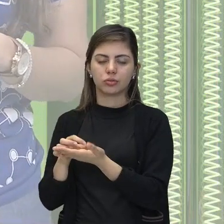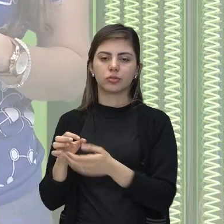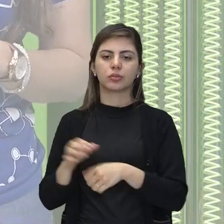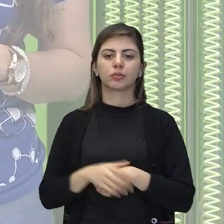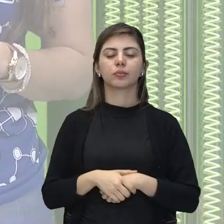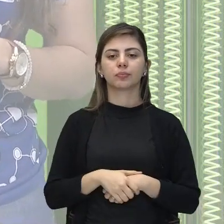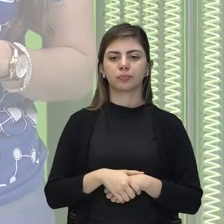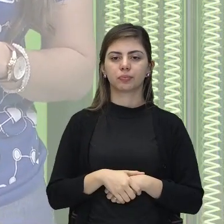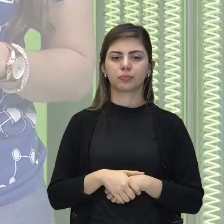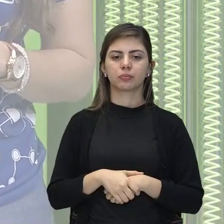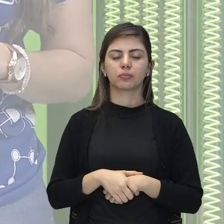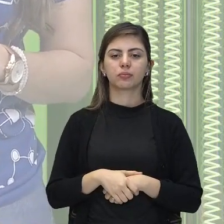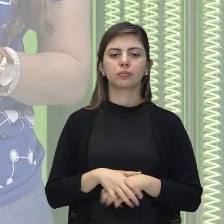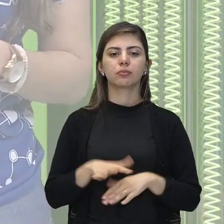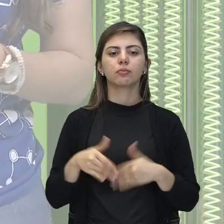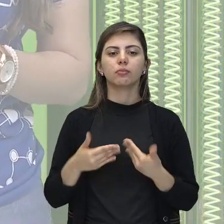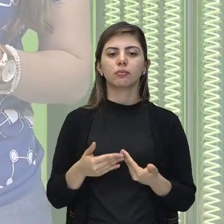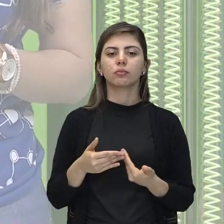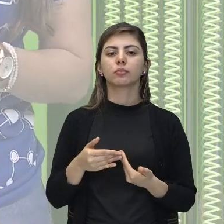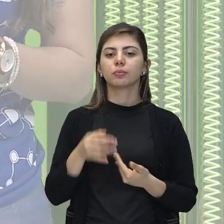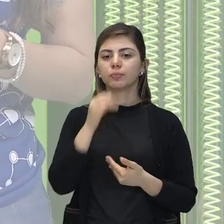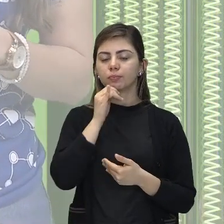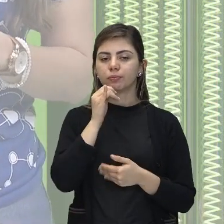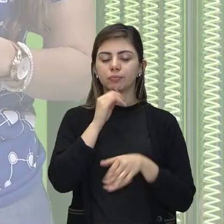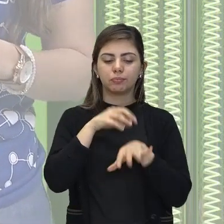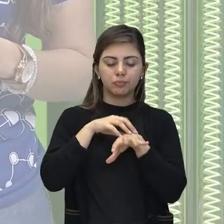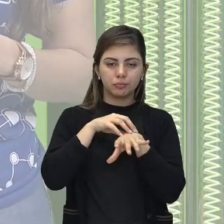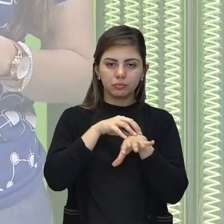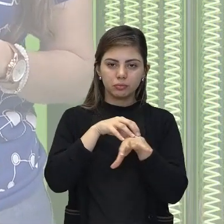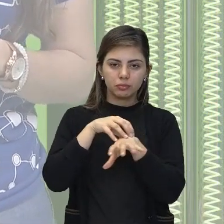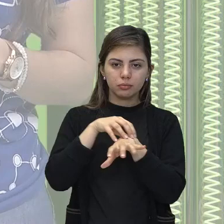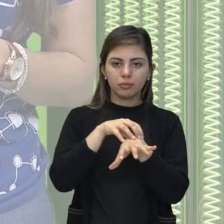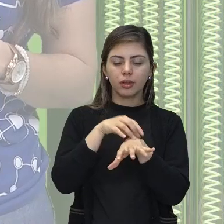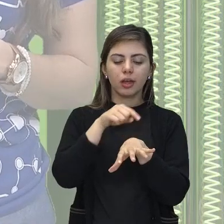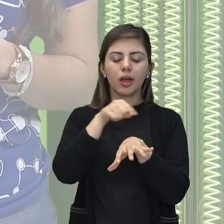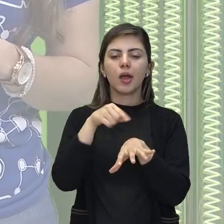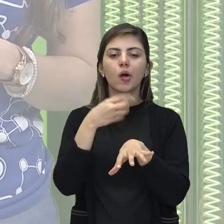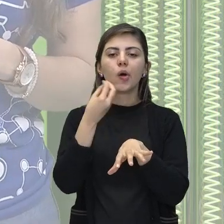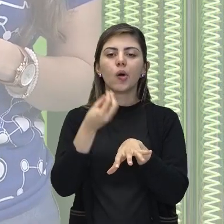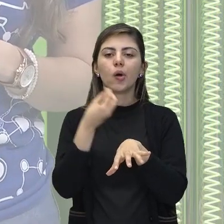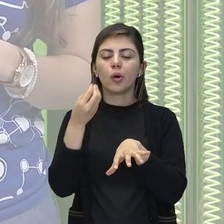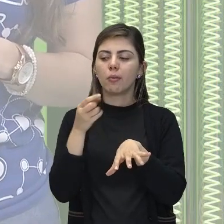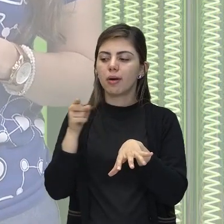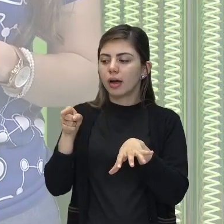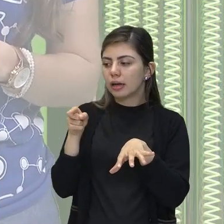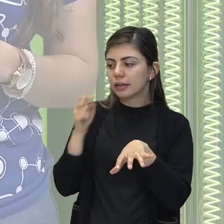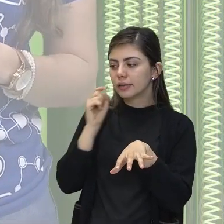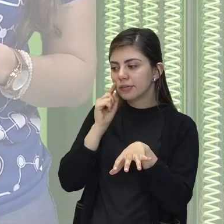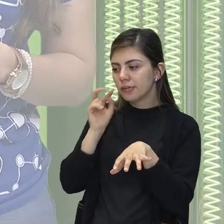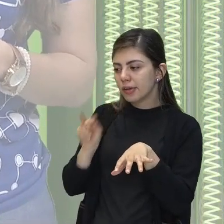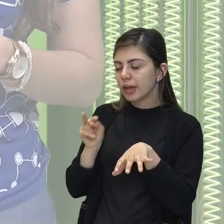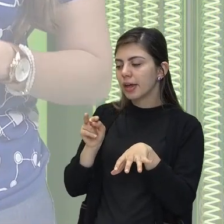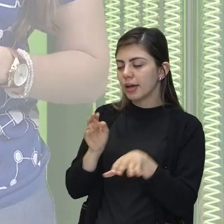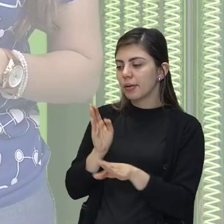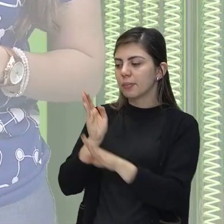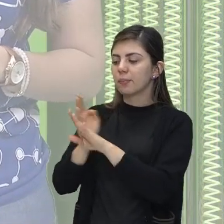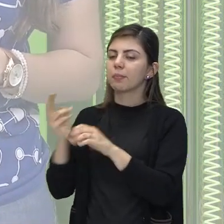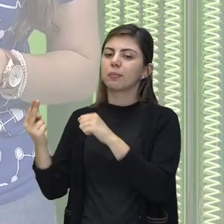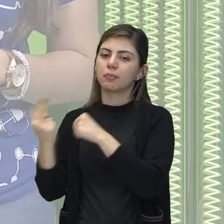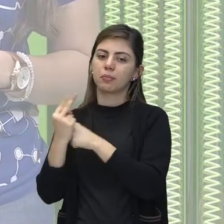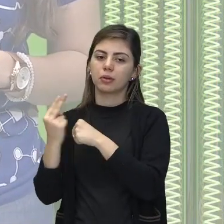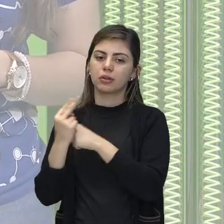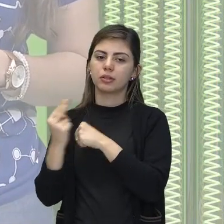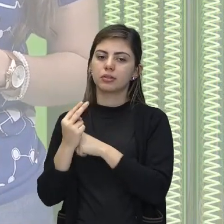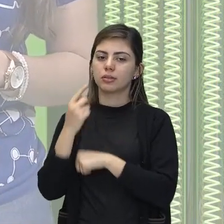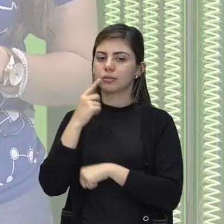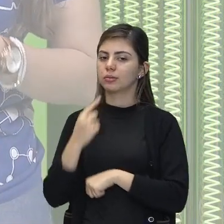ou internas. No caso do caranguejo eremita, ele ocupa conchas abandonadas em busca de